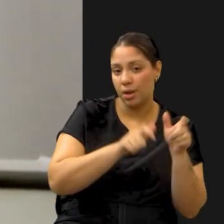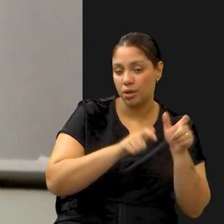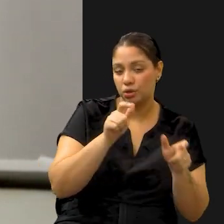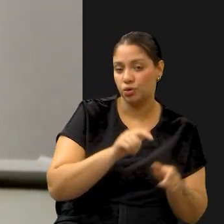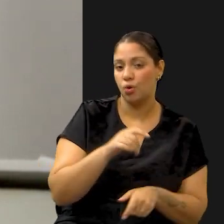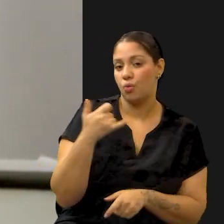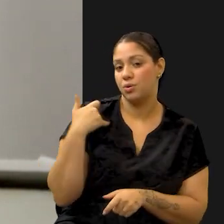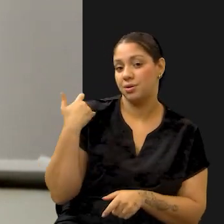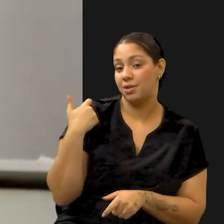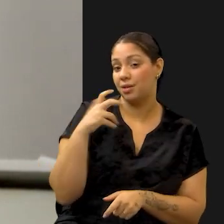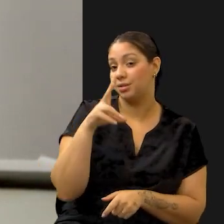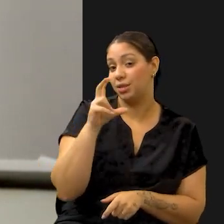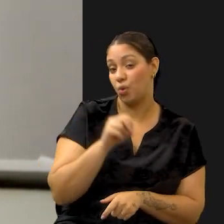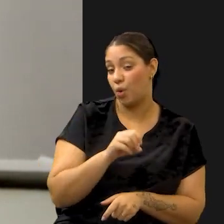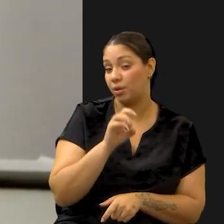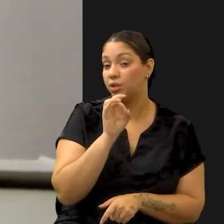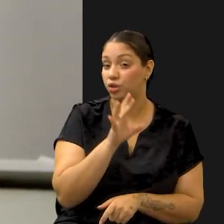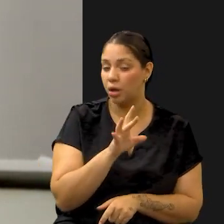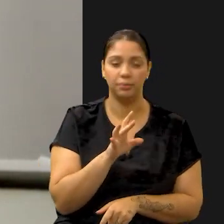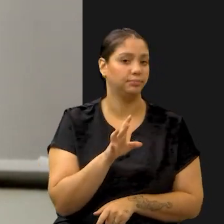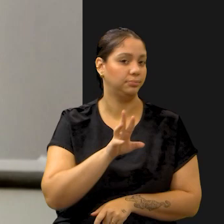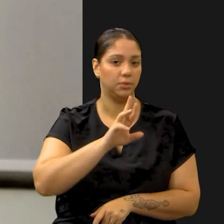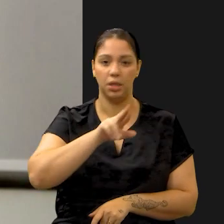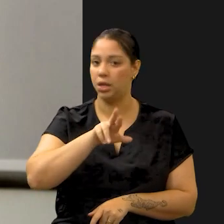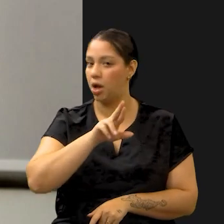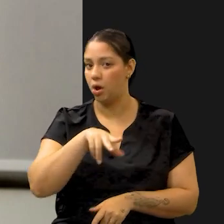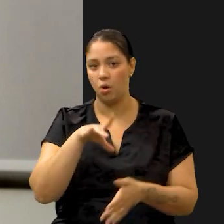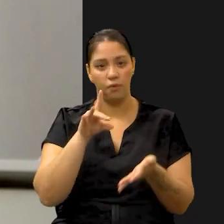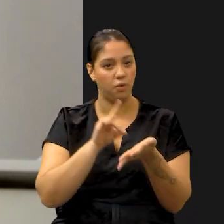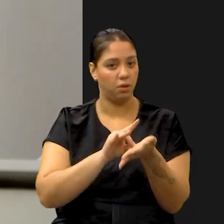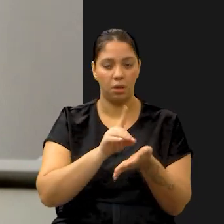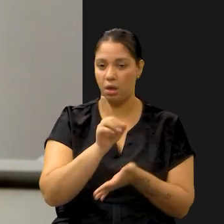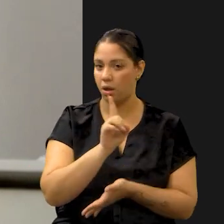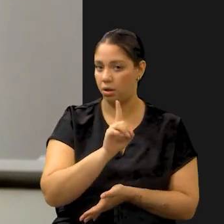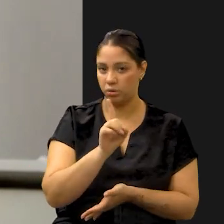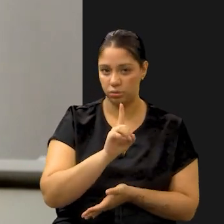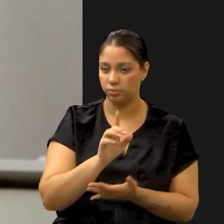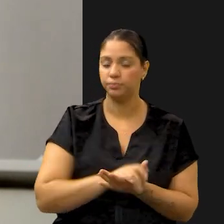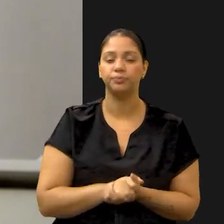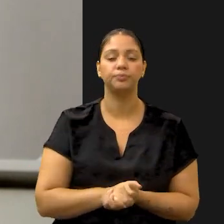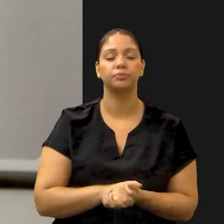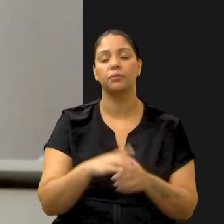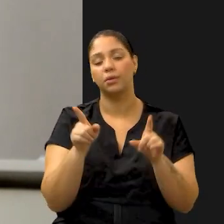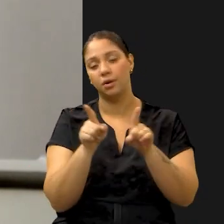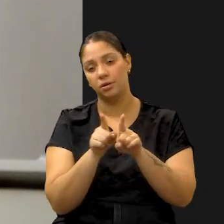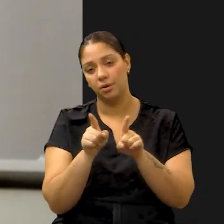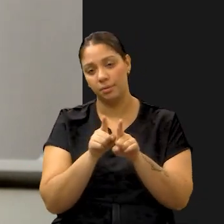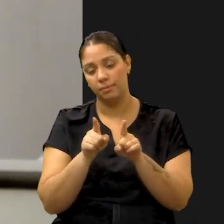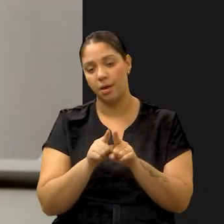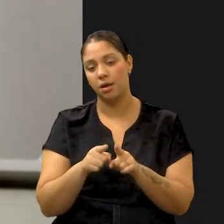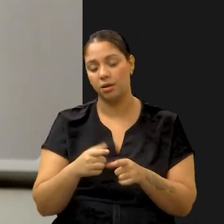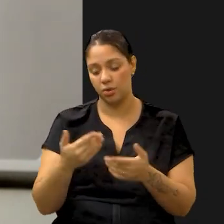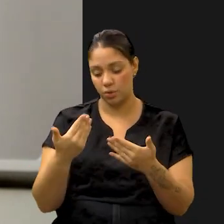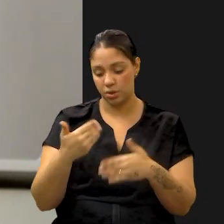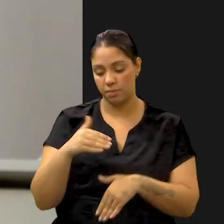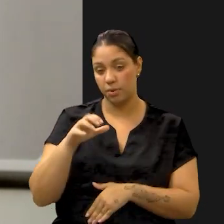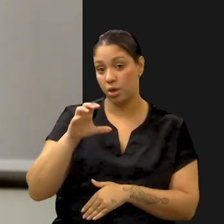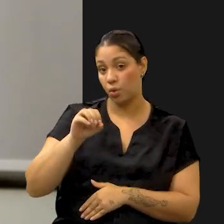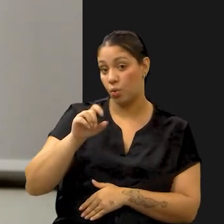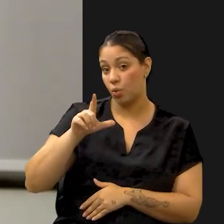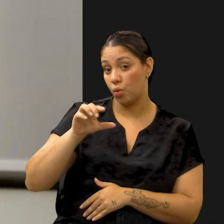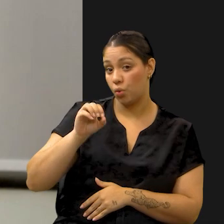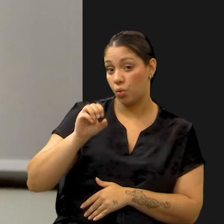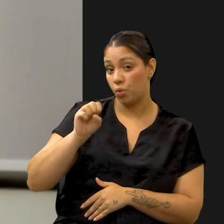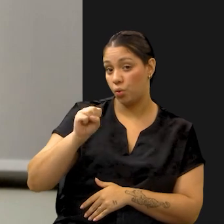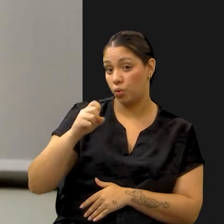acomete pessoas acima de 50 anos, o que não é verdade. Existe um mito, né, que a colonoscopia é um